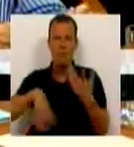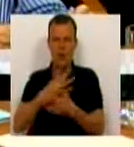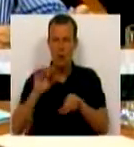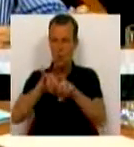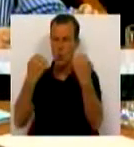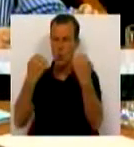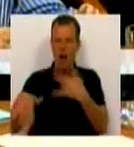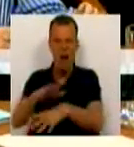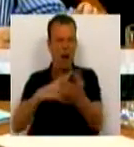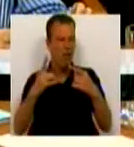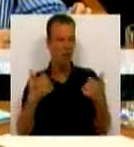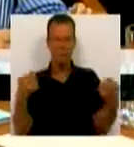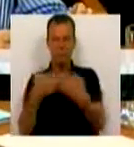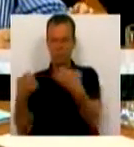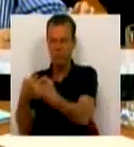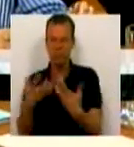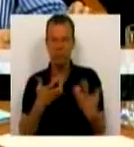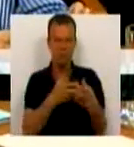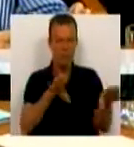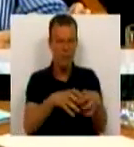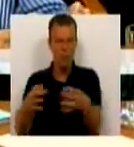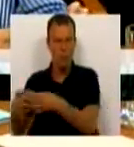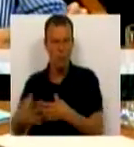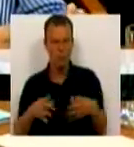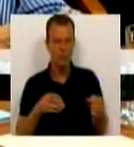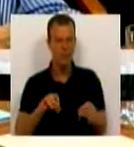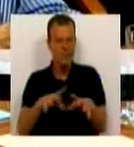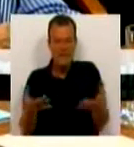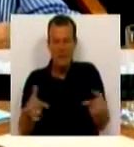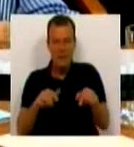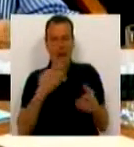conflito entre as várias classes profissionais, isso é tudo verdade.